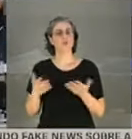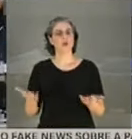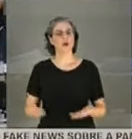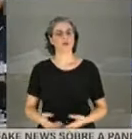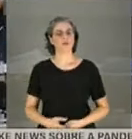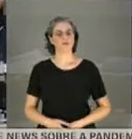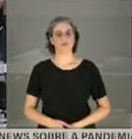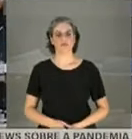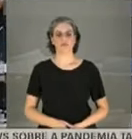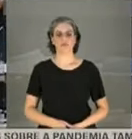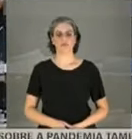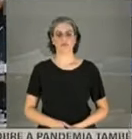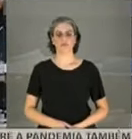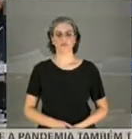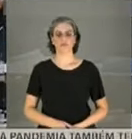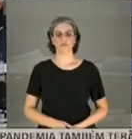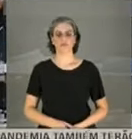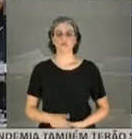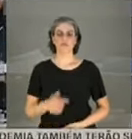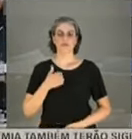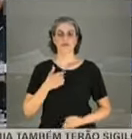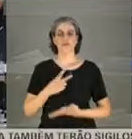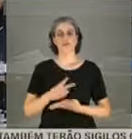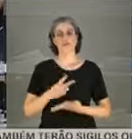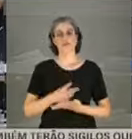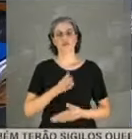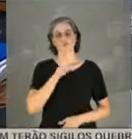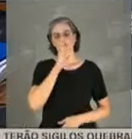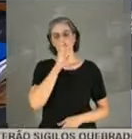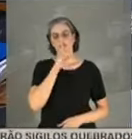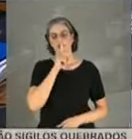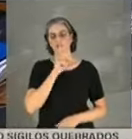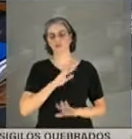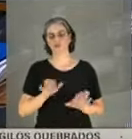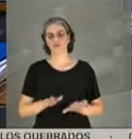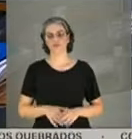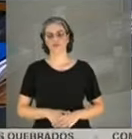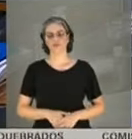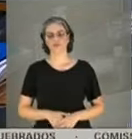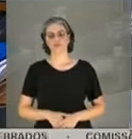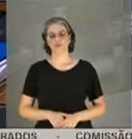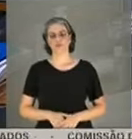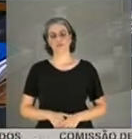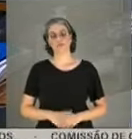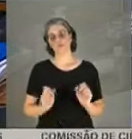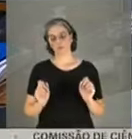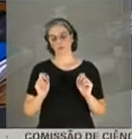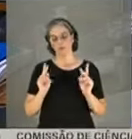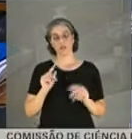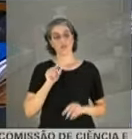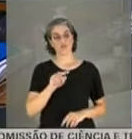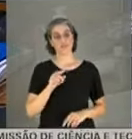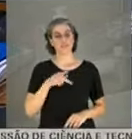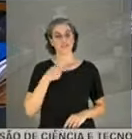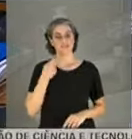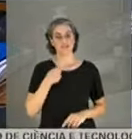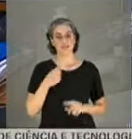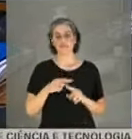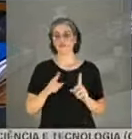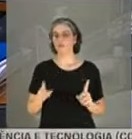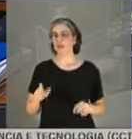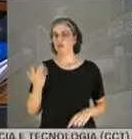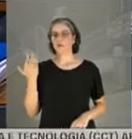Senhor senador, eu vou permanecer em silêncio. Perfeito. É porque, veja, Vossa Senhoria fala disso, mas nós não tínhamos um